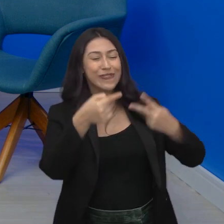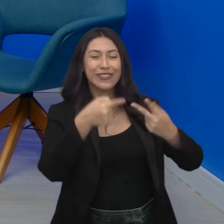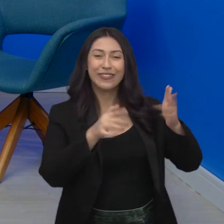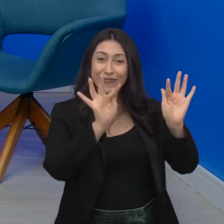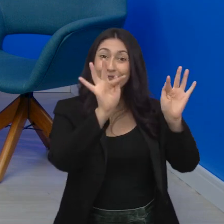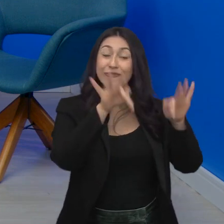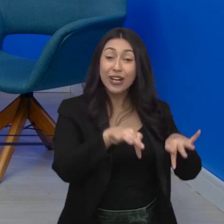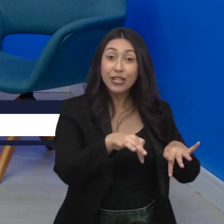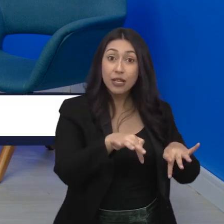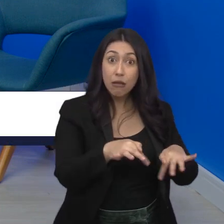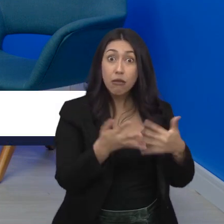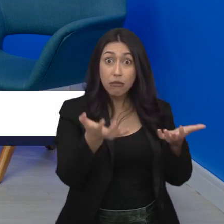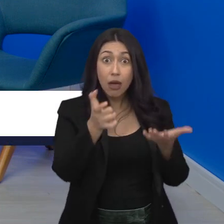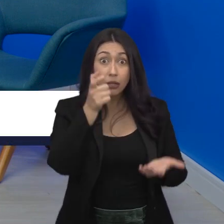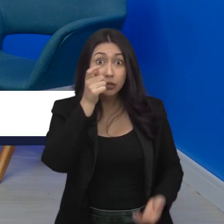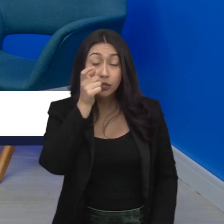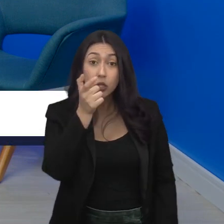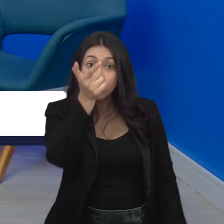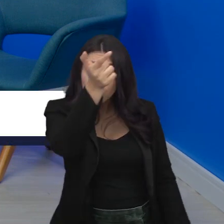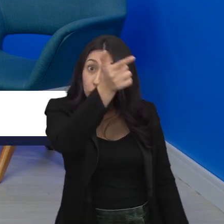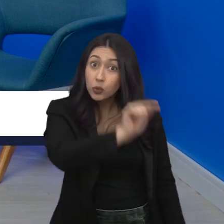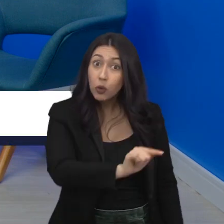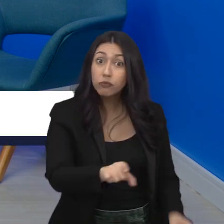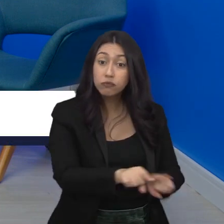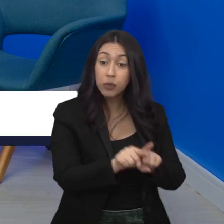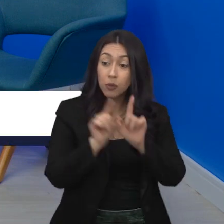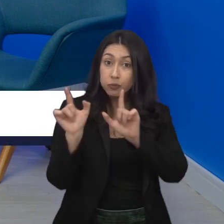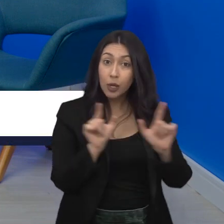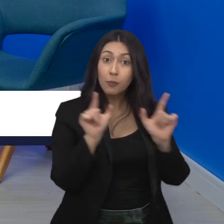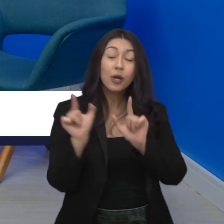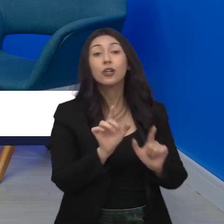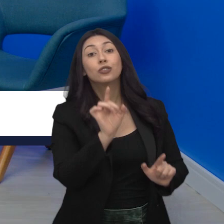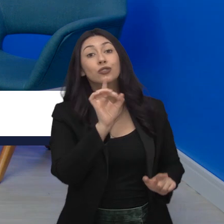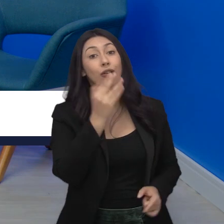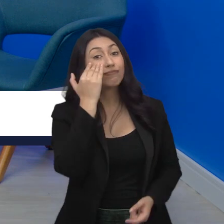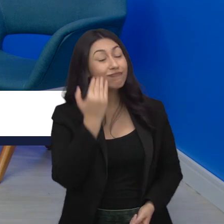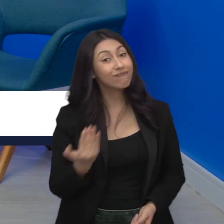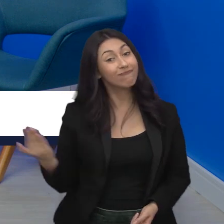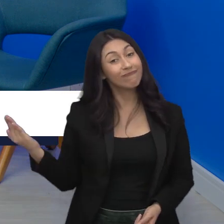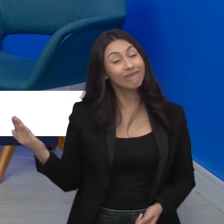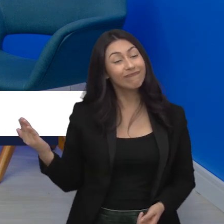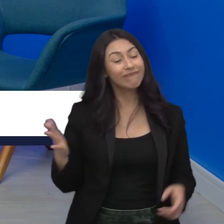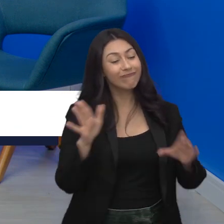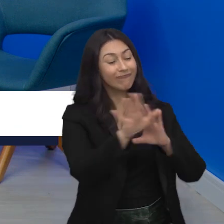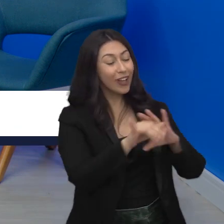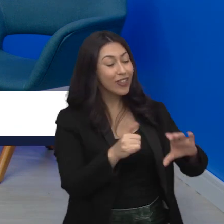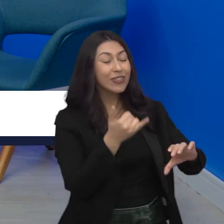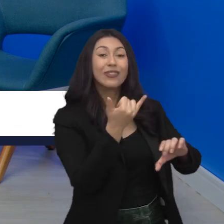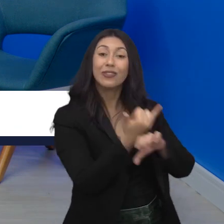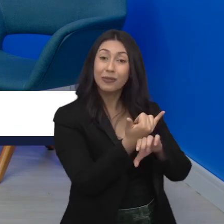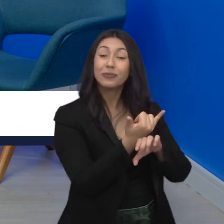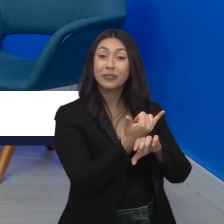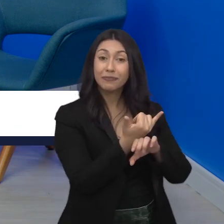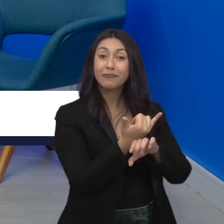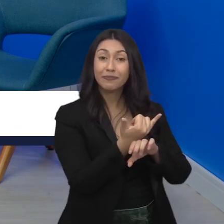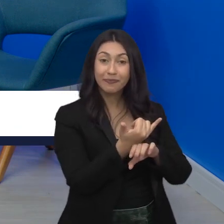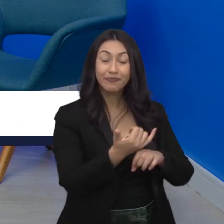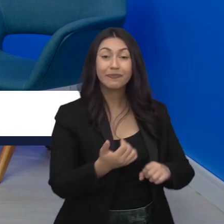o Sobre Política dessa semana. Se você quiser rever esse ou outros programas, é só acessar o nosso canal no YouTube. É o